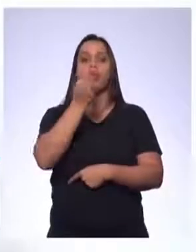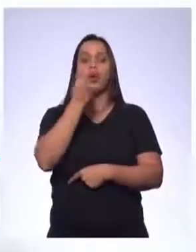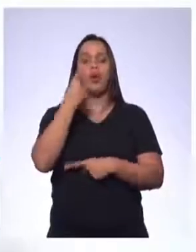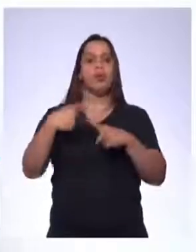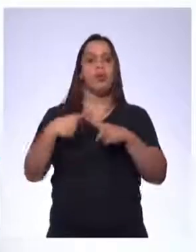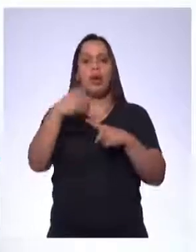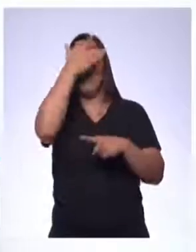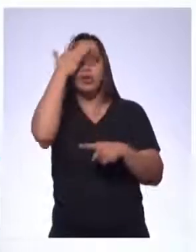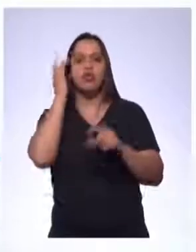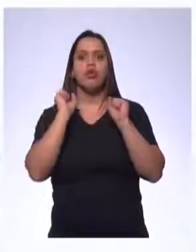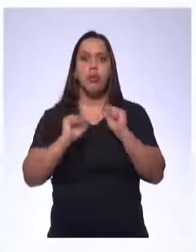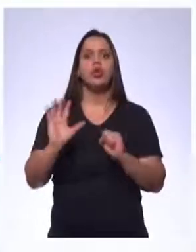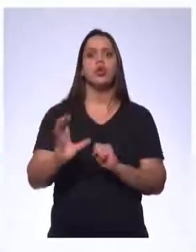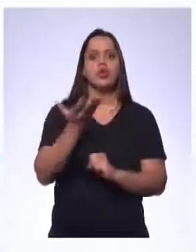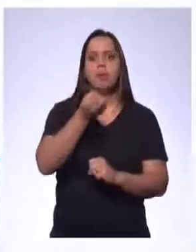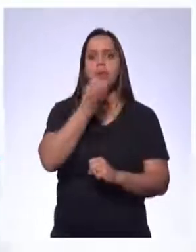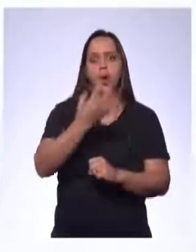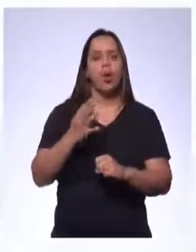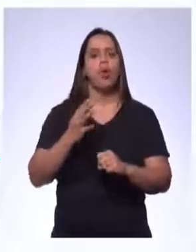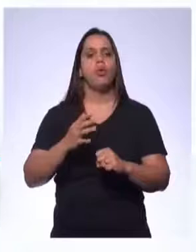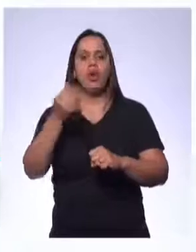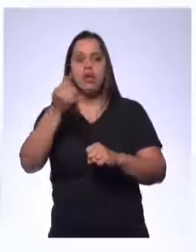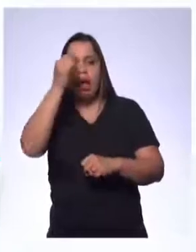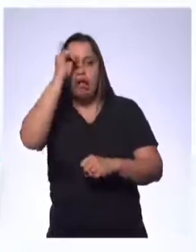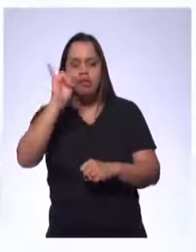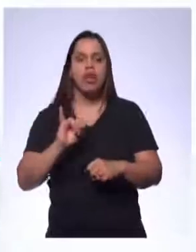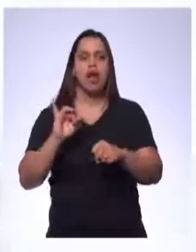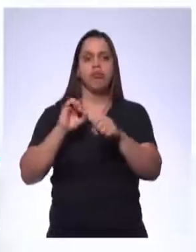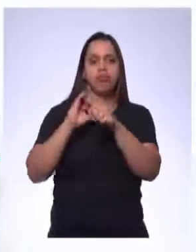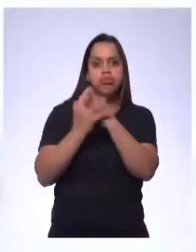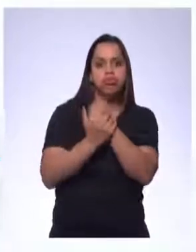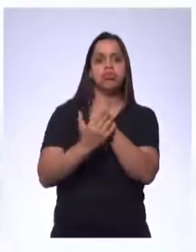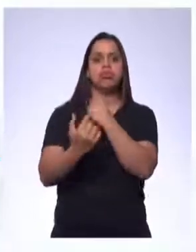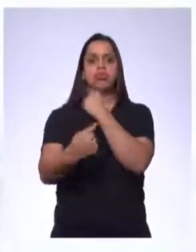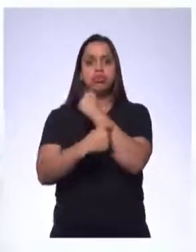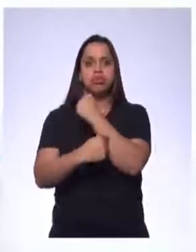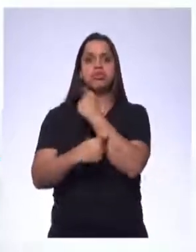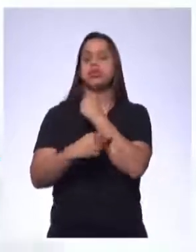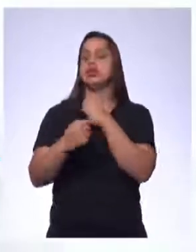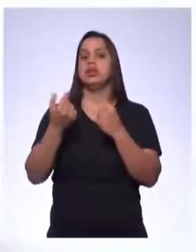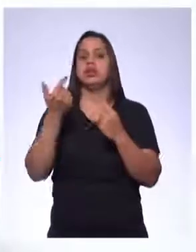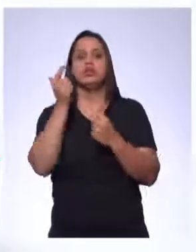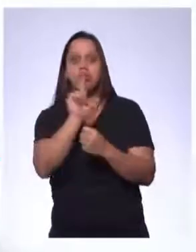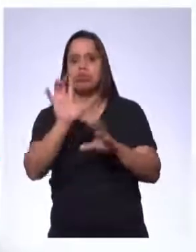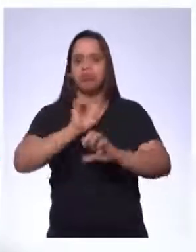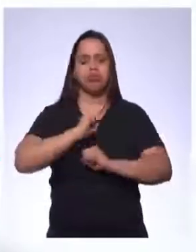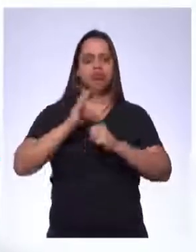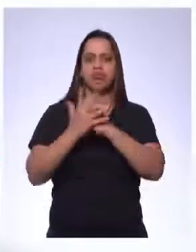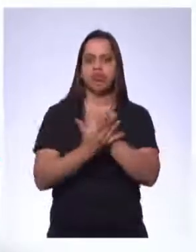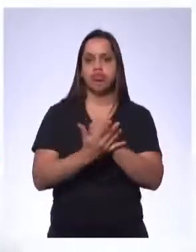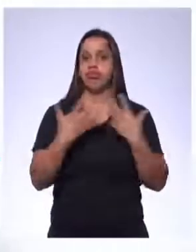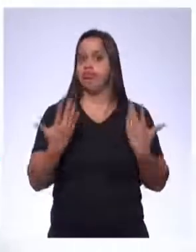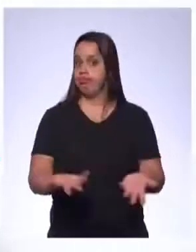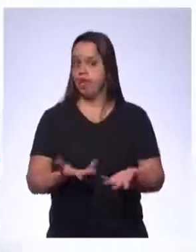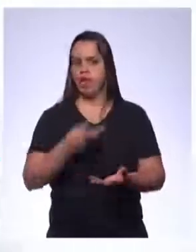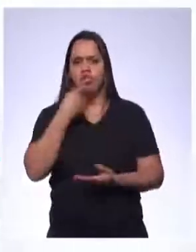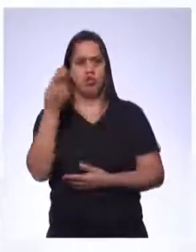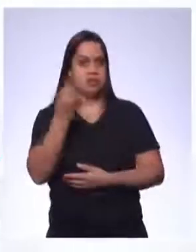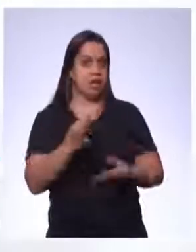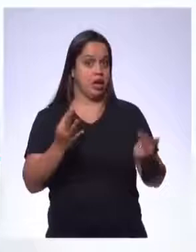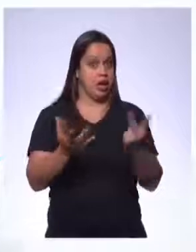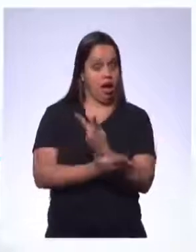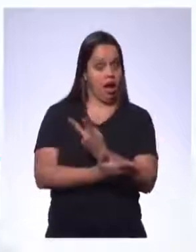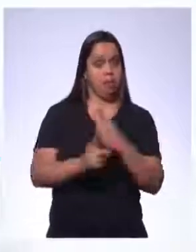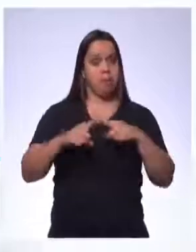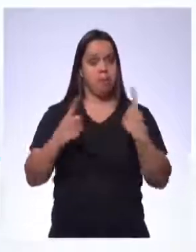que pode ser que resolva contra o coronavírus. Não estou aqui entrando no mérito se está certo ou se está errado, mas é para vocês verem, se hoje a gente, com